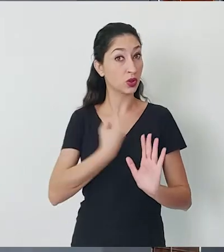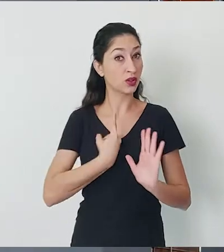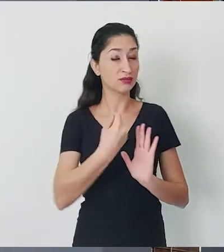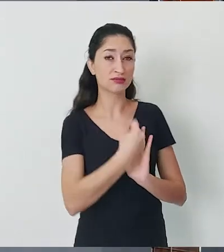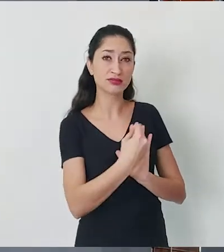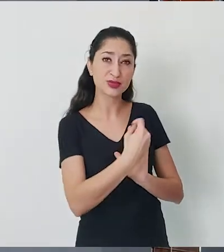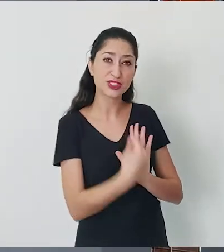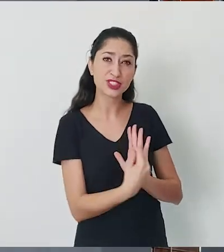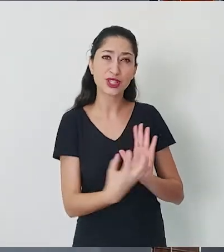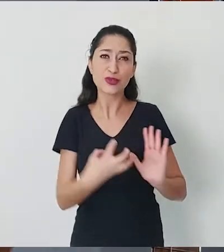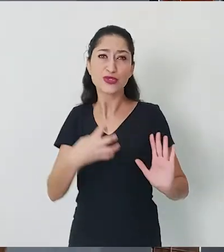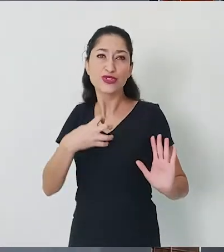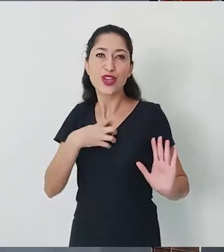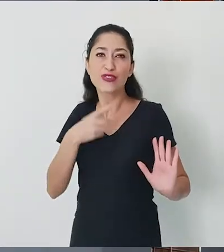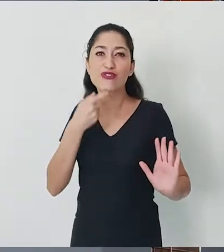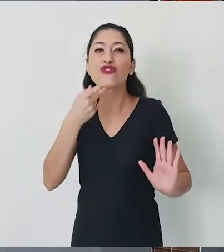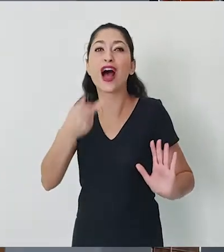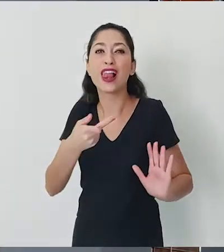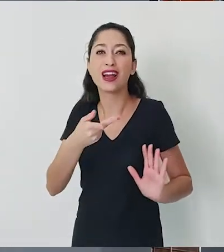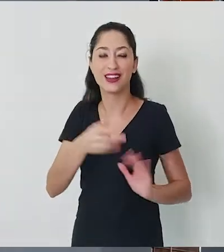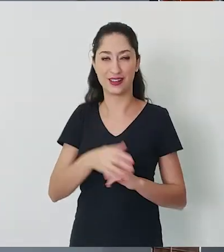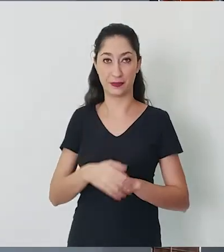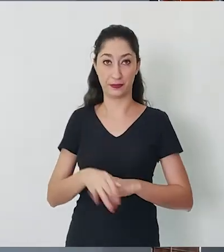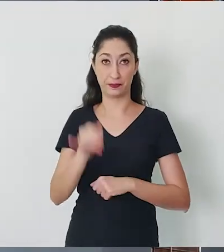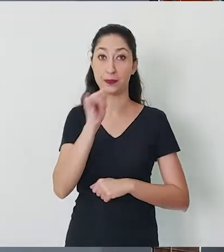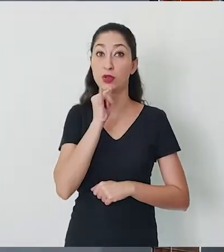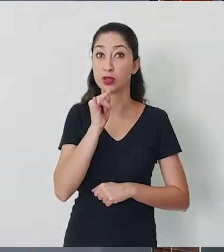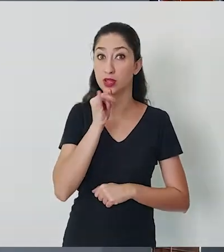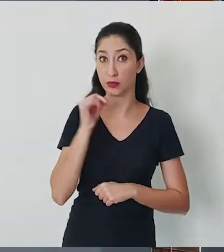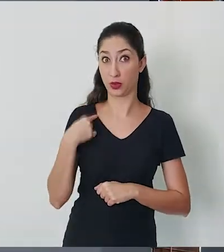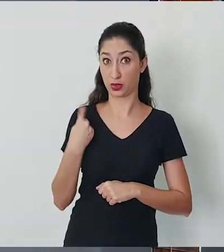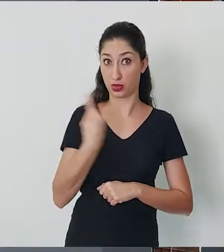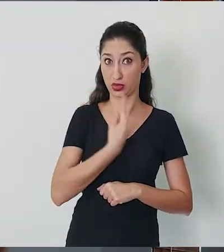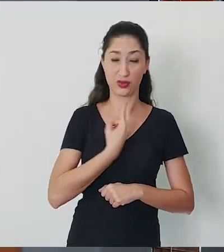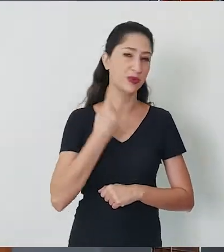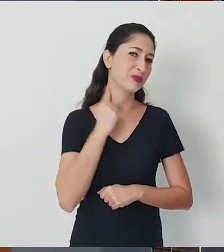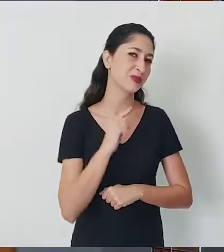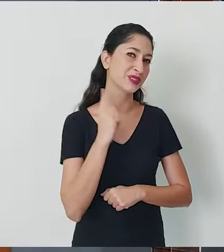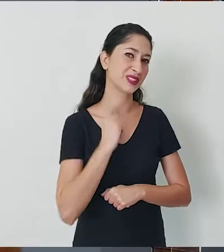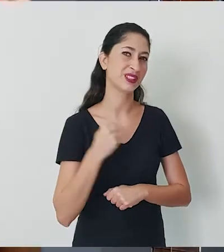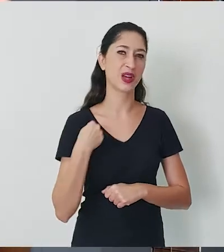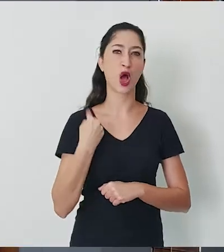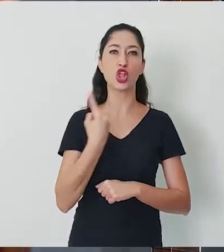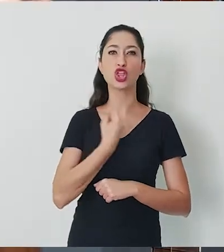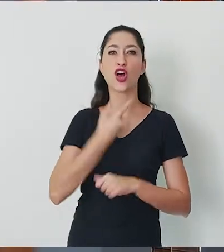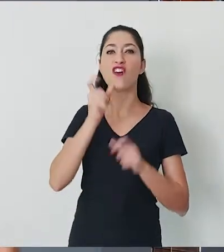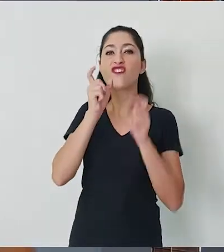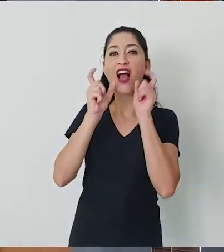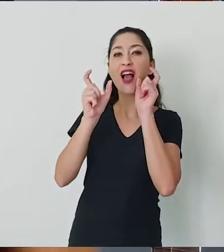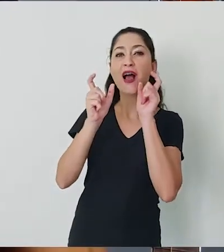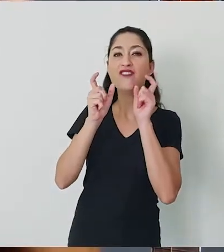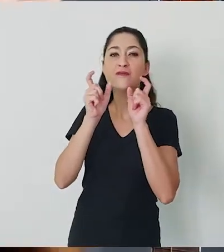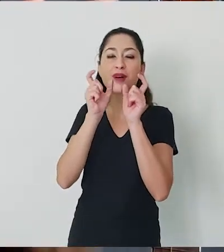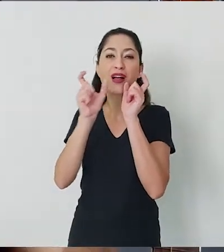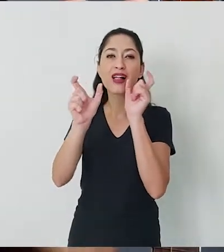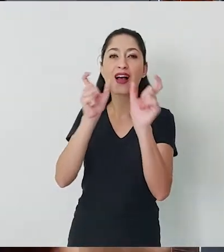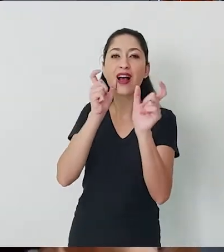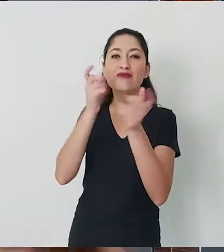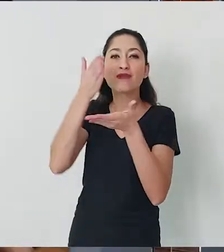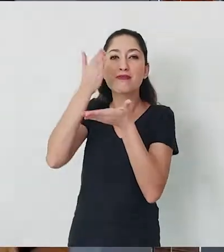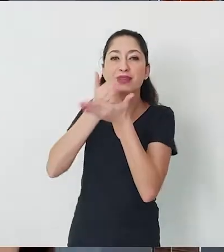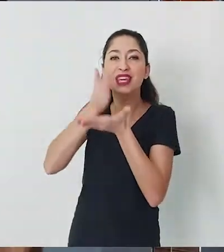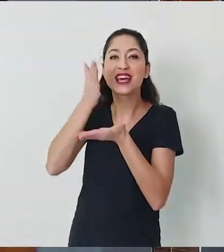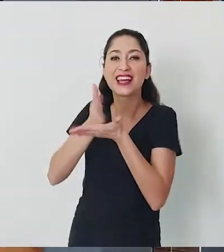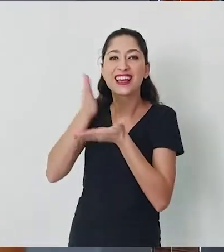da forma que a gente fala. Nós, né, vou dar um exemplo. Nós, mineiros, temos a mania de quê? Cortar as palavras tudo no meio.